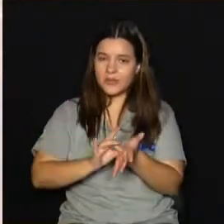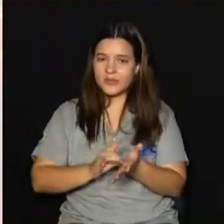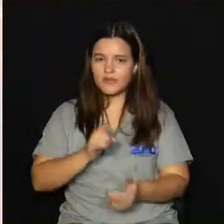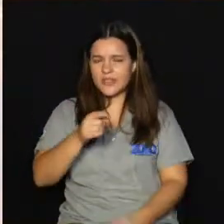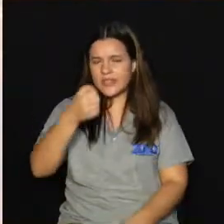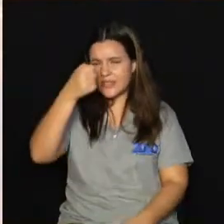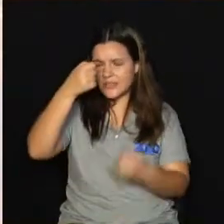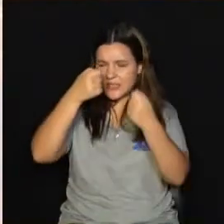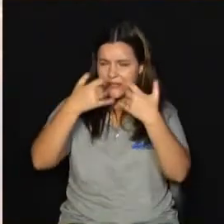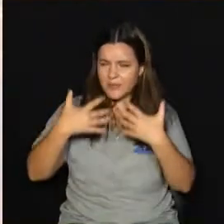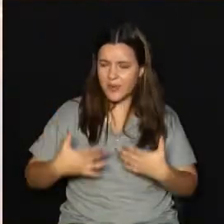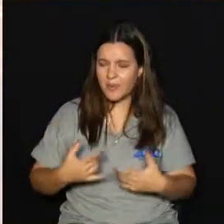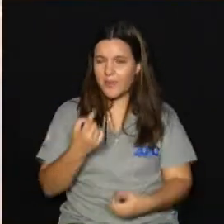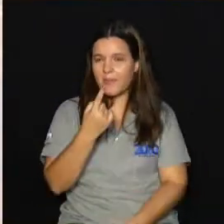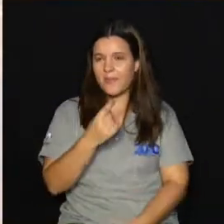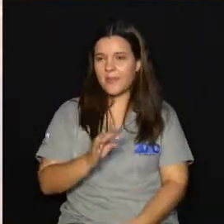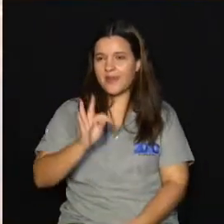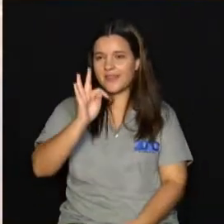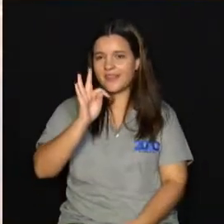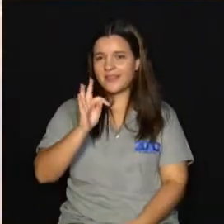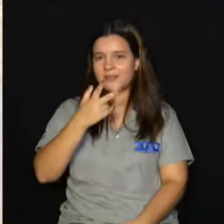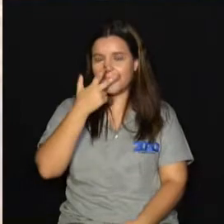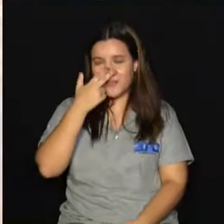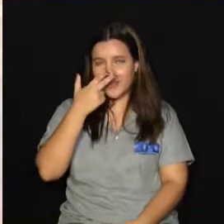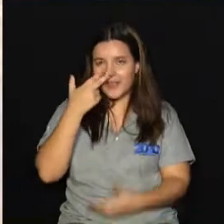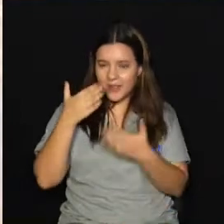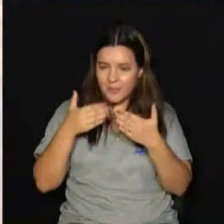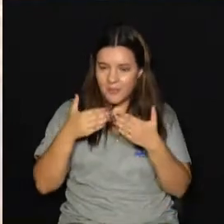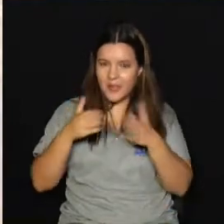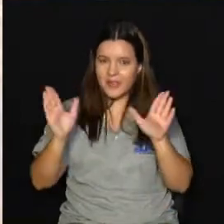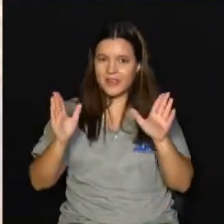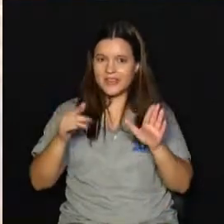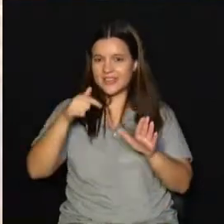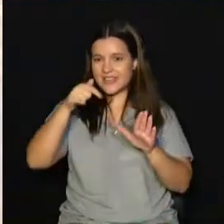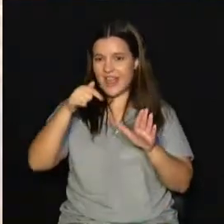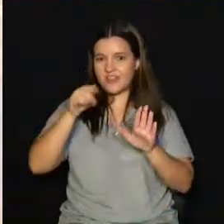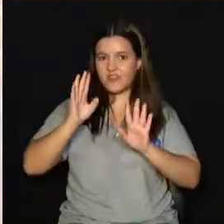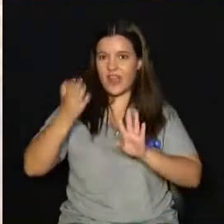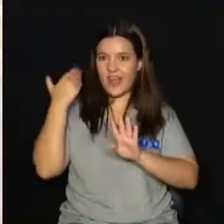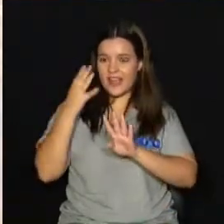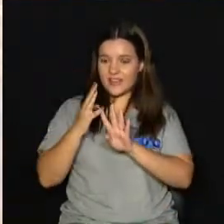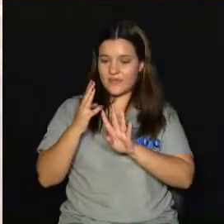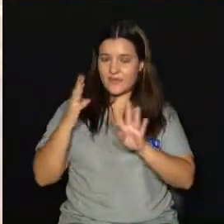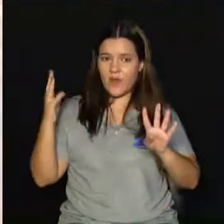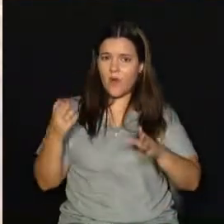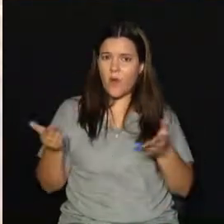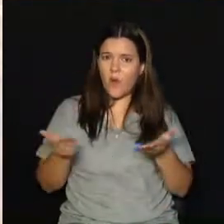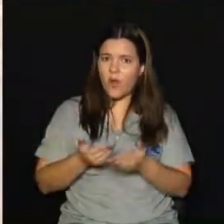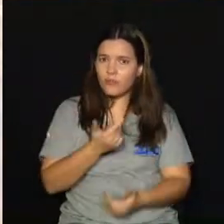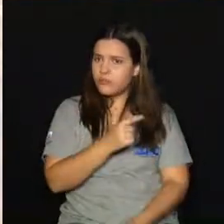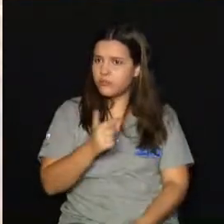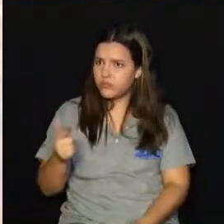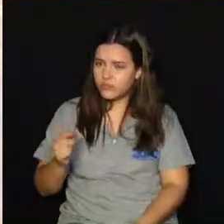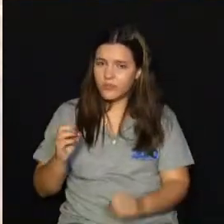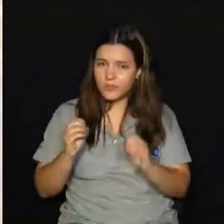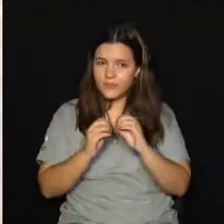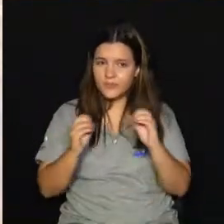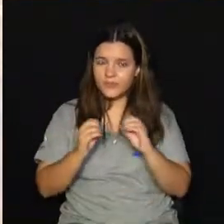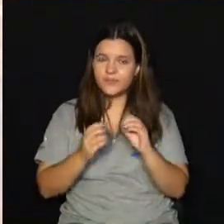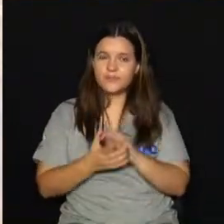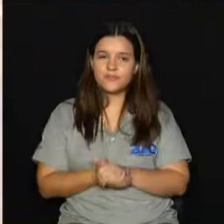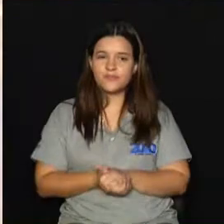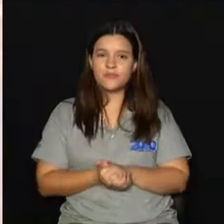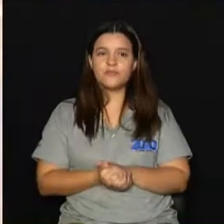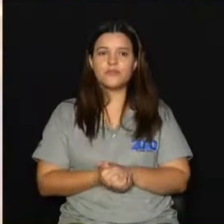comentou que inclusive no primeiro turno, logo na abertura dos portões às 7, já tinha inclusive fila, hoje isso não aconteceu? Não, hoje nós